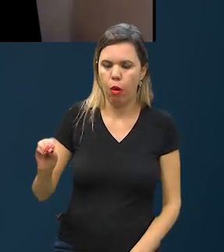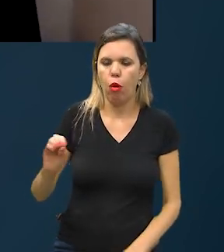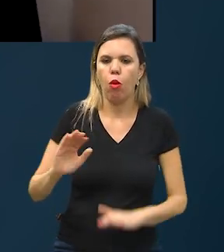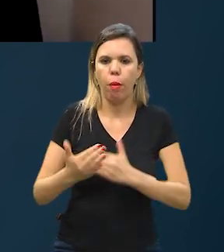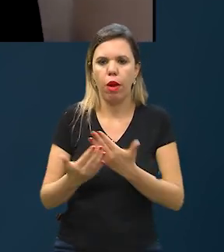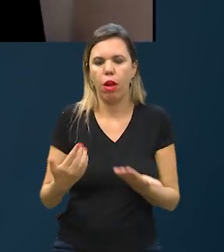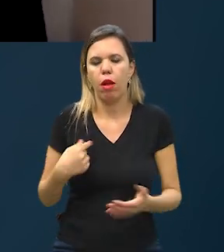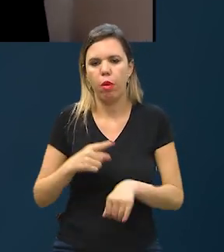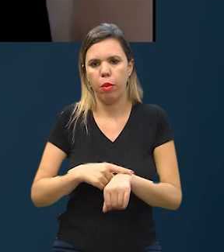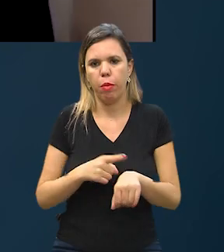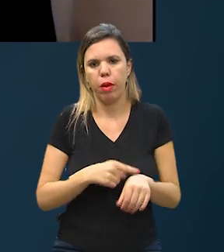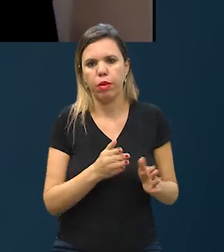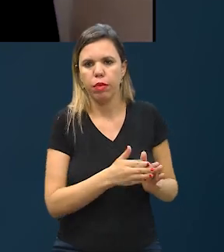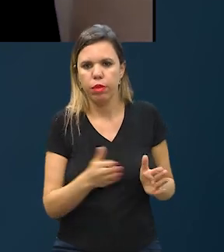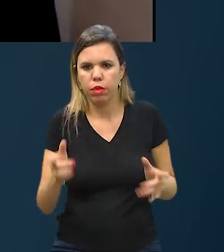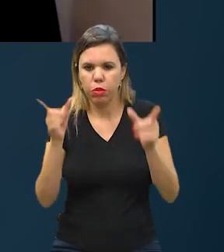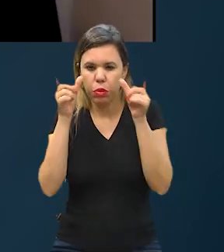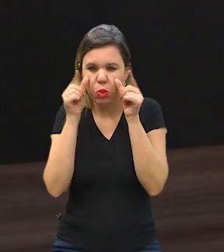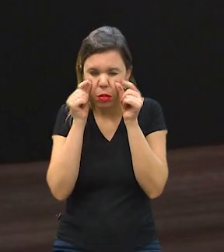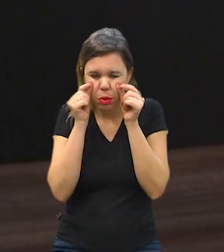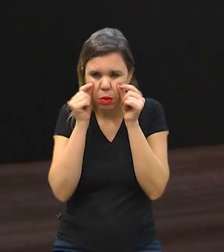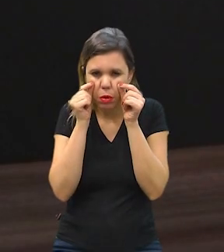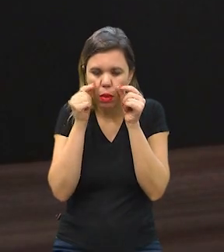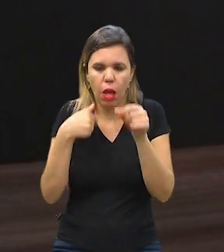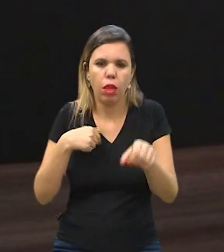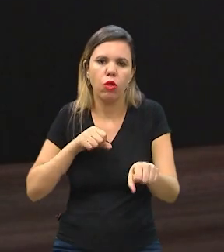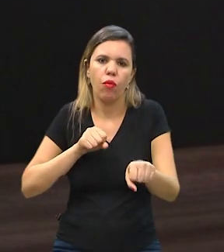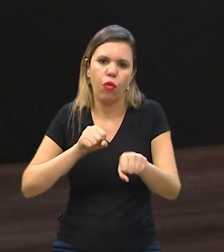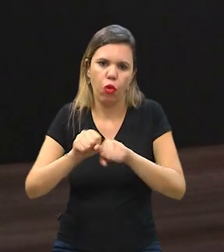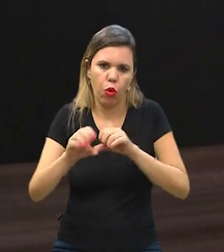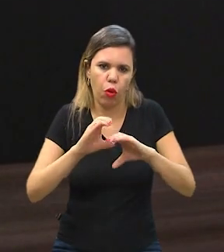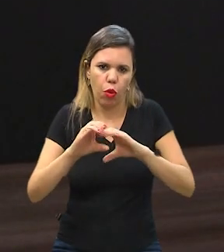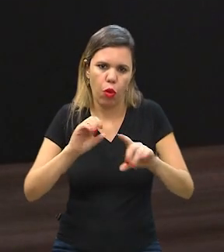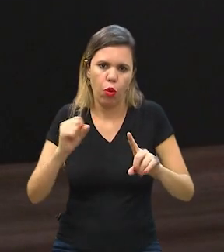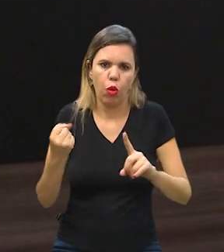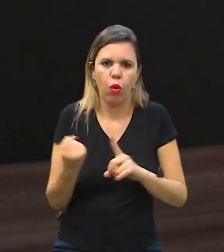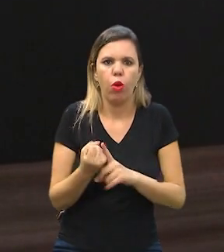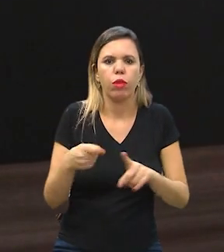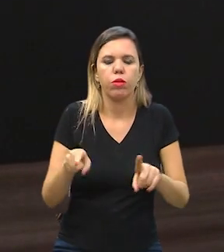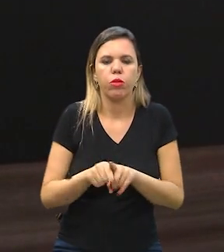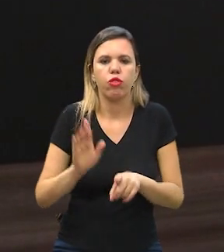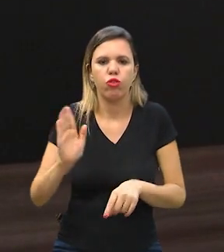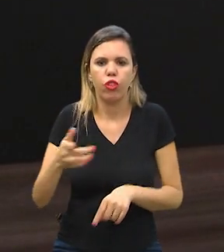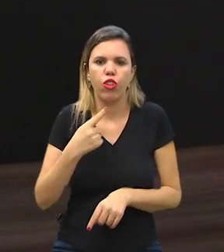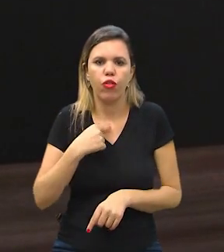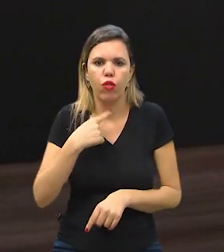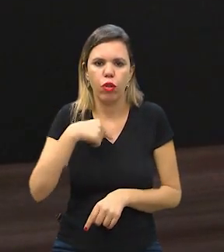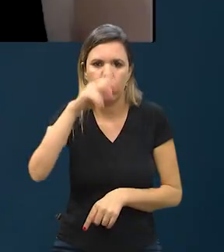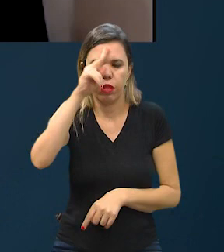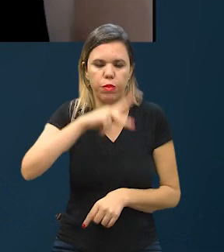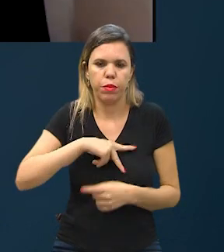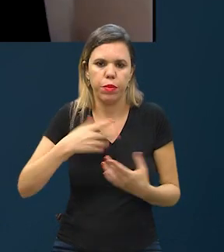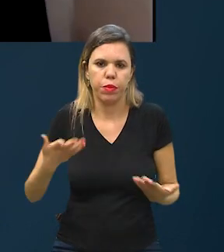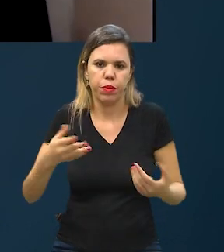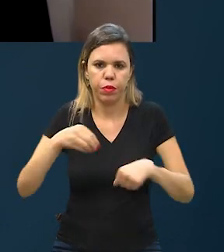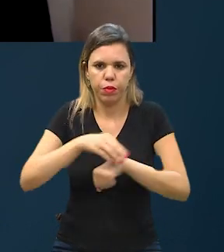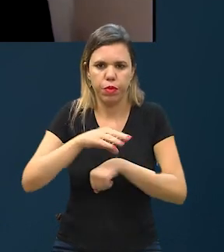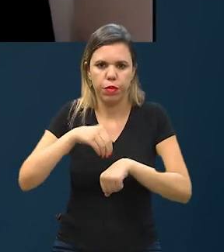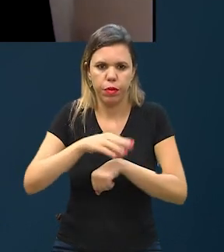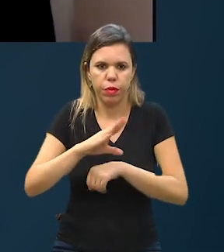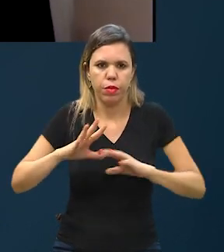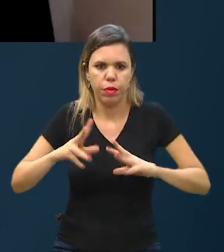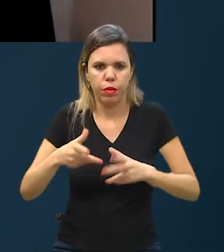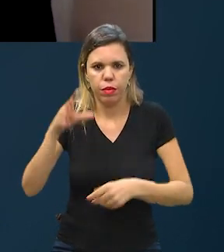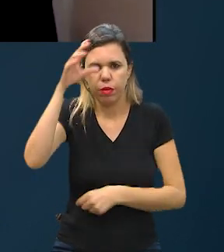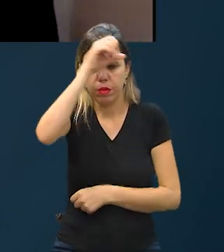por aquele momento da perca da visão e tal. Eu sou formado em comunicação social também, então já era uma vontade minha trazer tudo